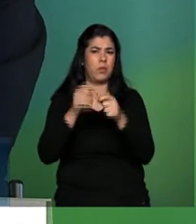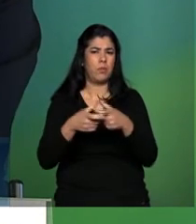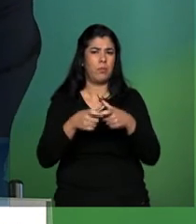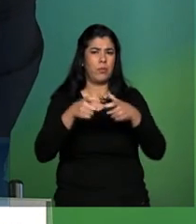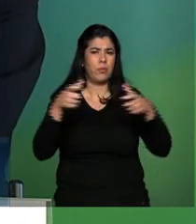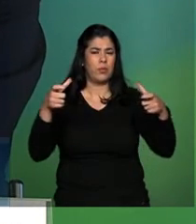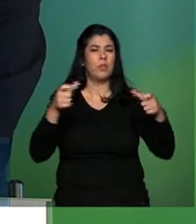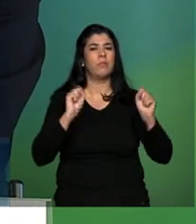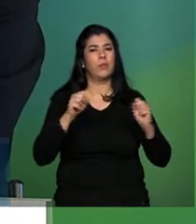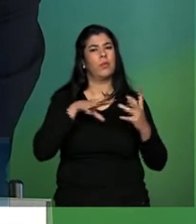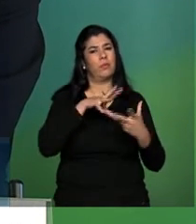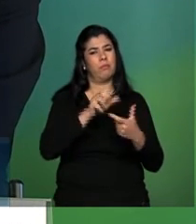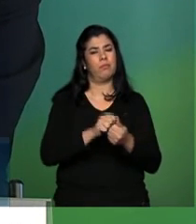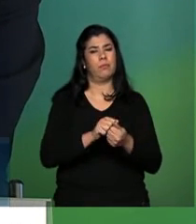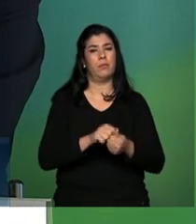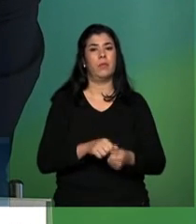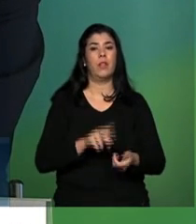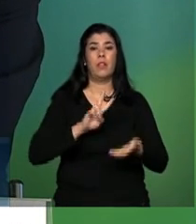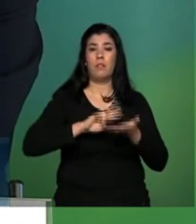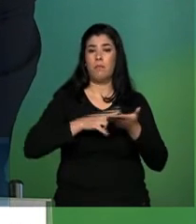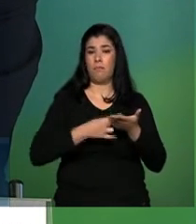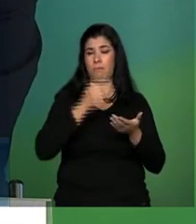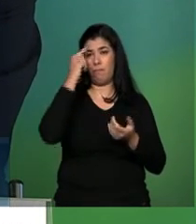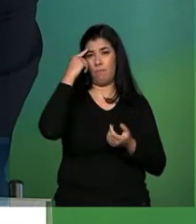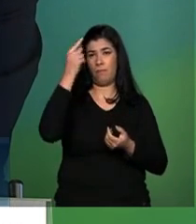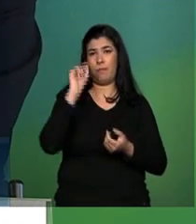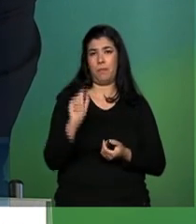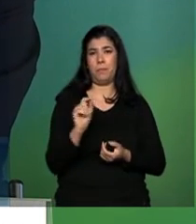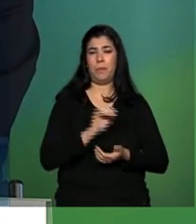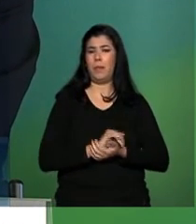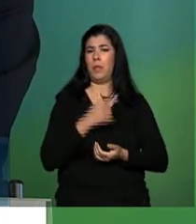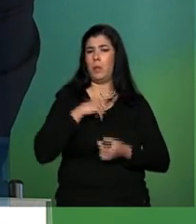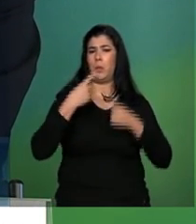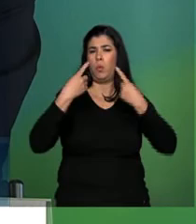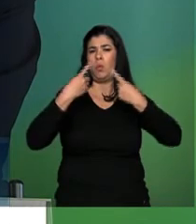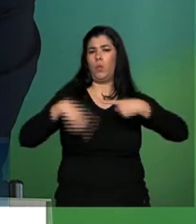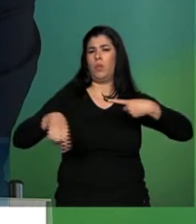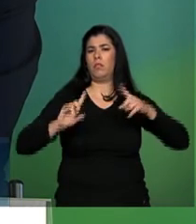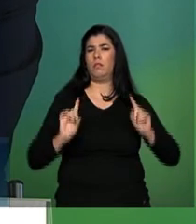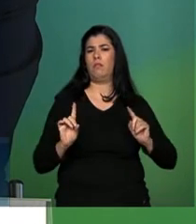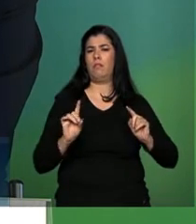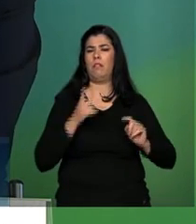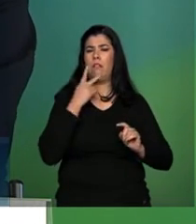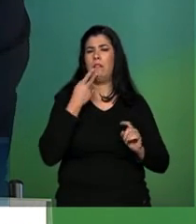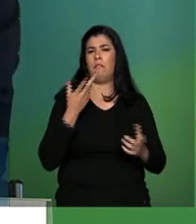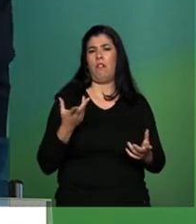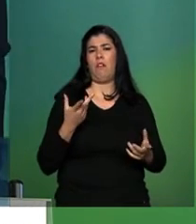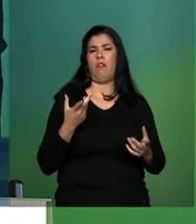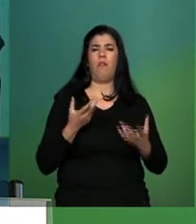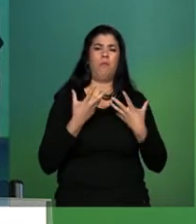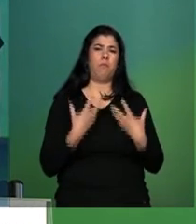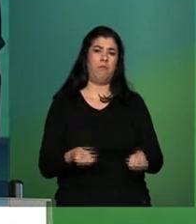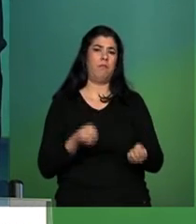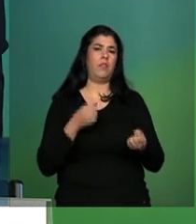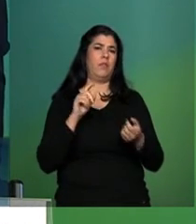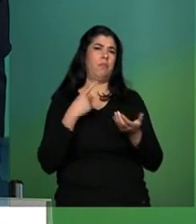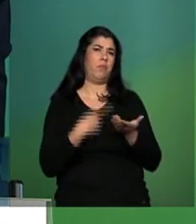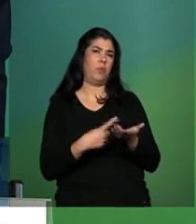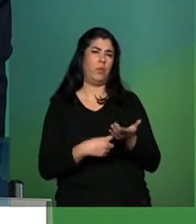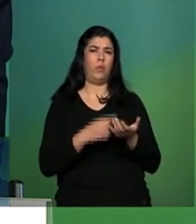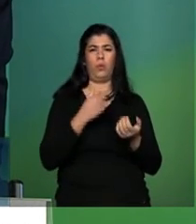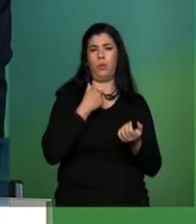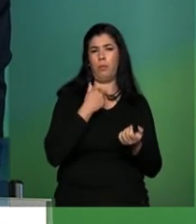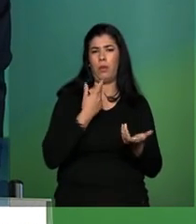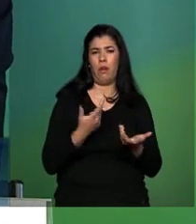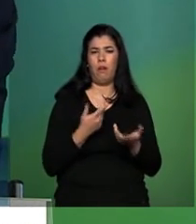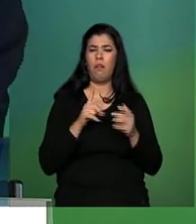portanto, eu também procurei traduzir a ideia de que não há essa contradição que apontam. Vamos fazer acordo, não